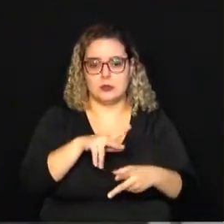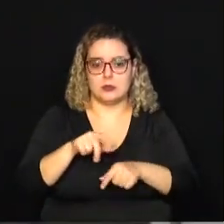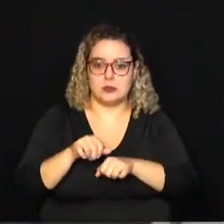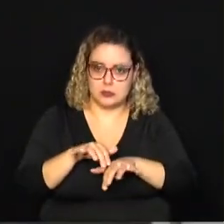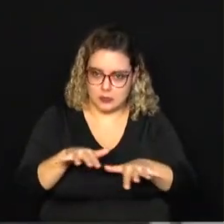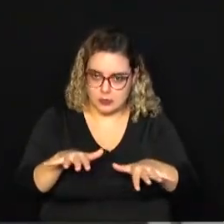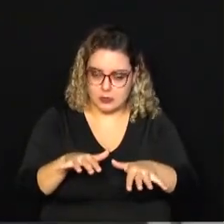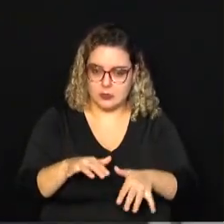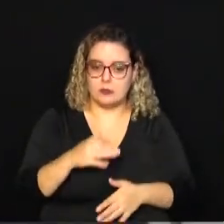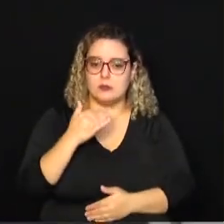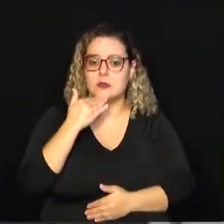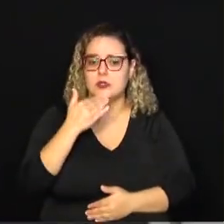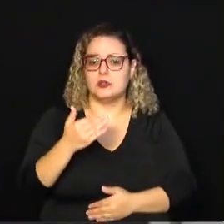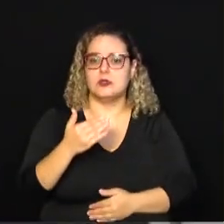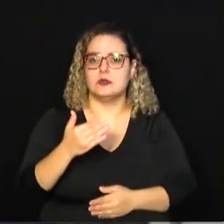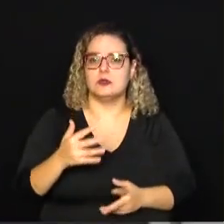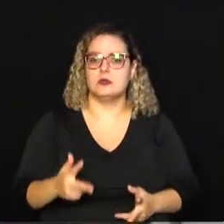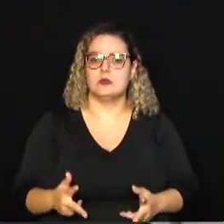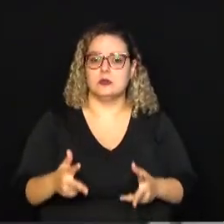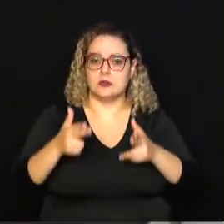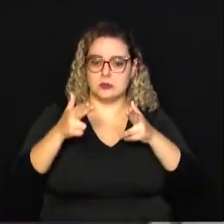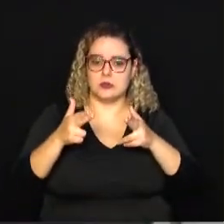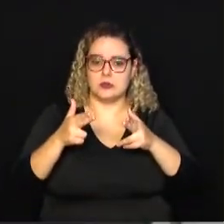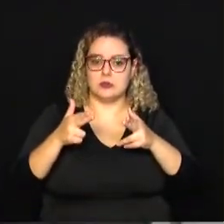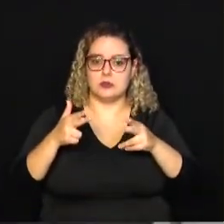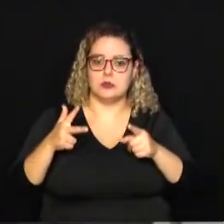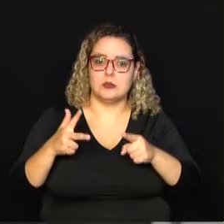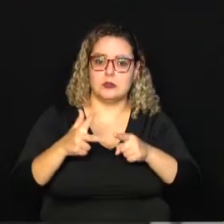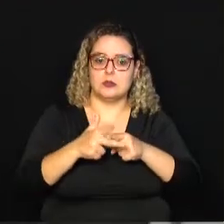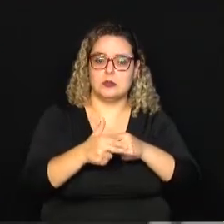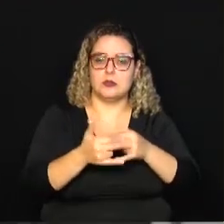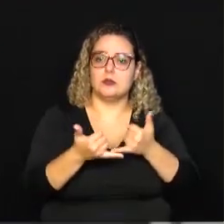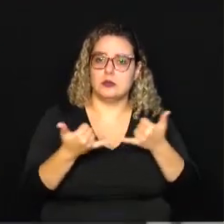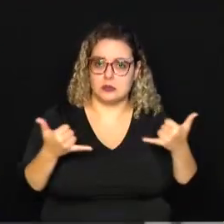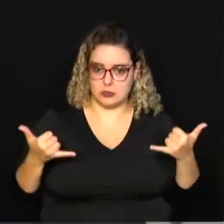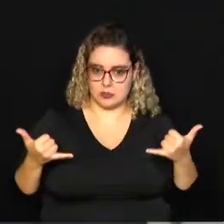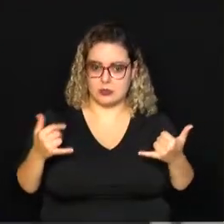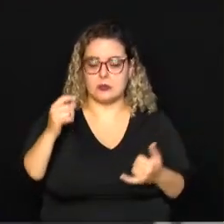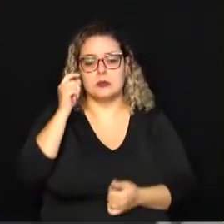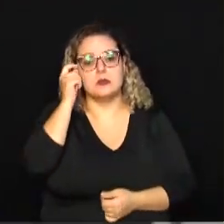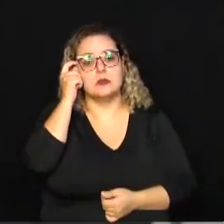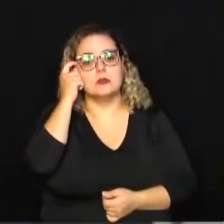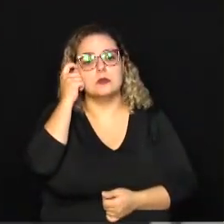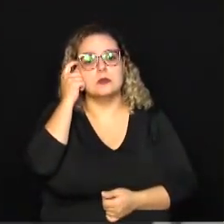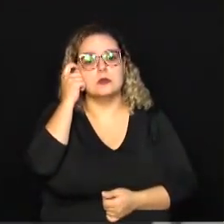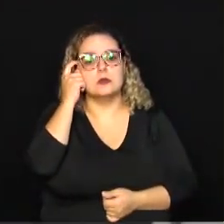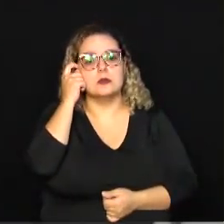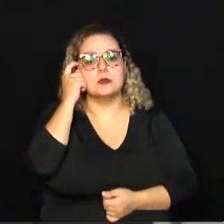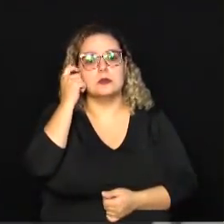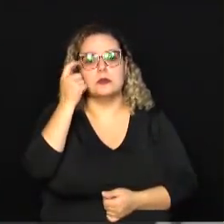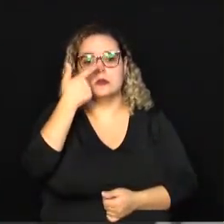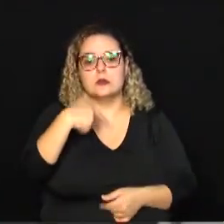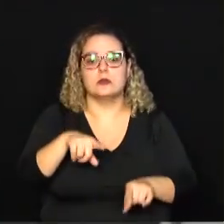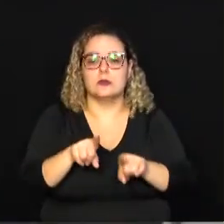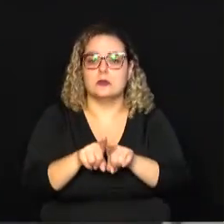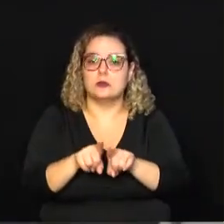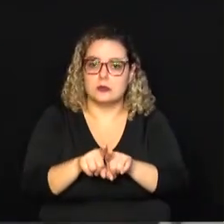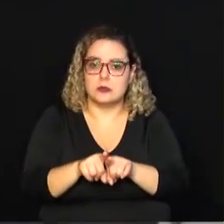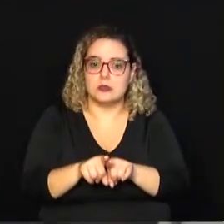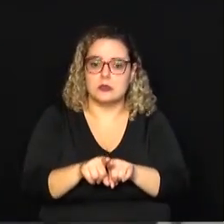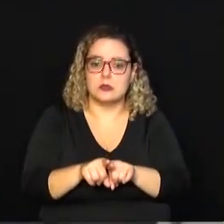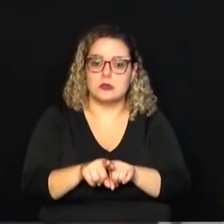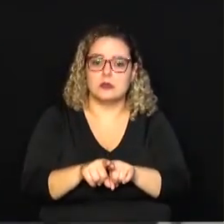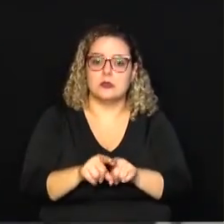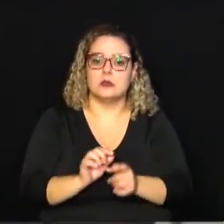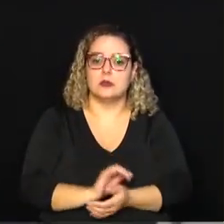pediu também a suspensão do corte de energia, né, e eu também fiz, né,